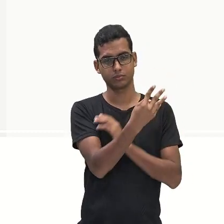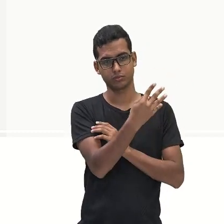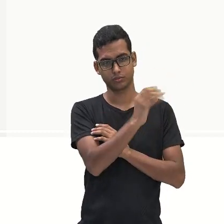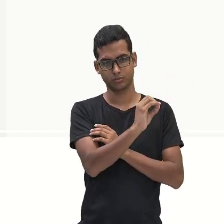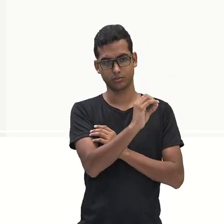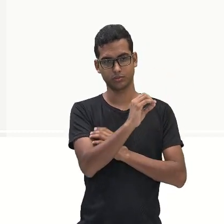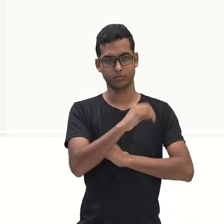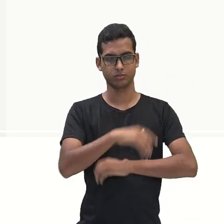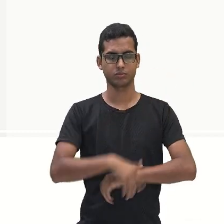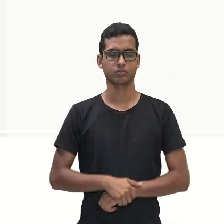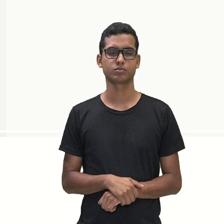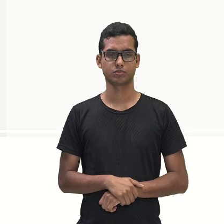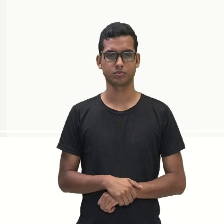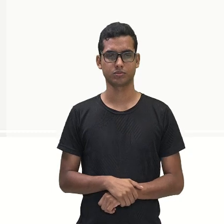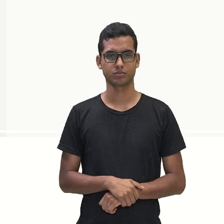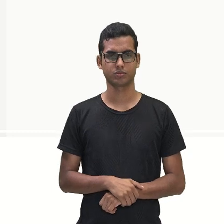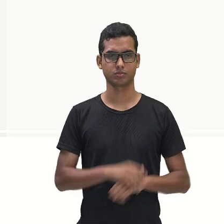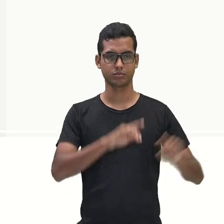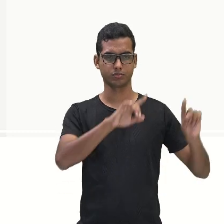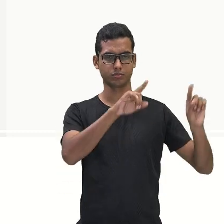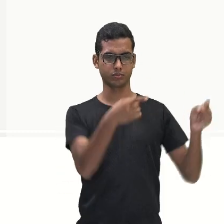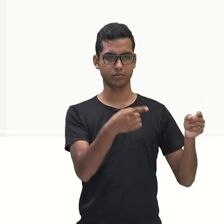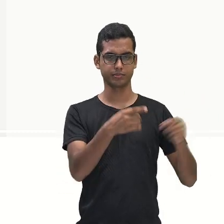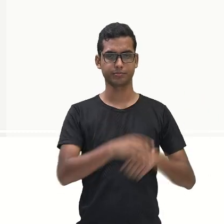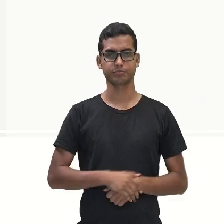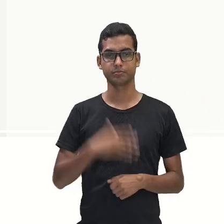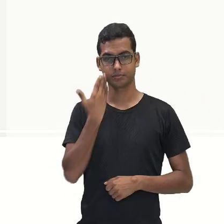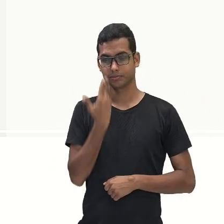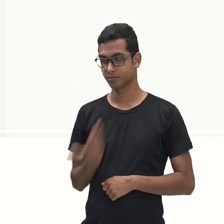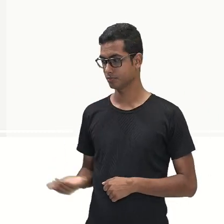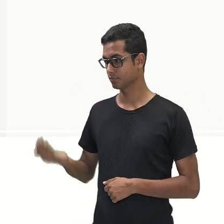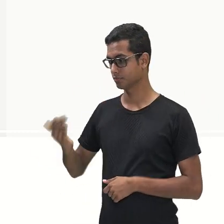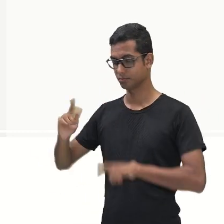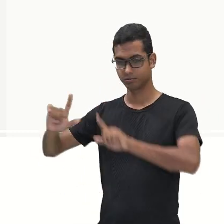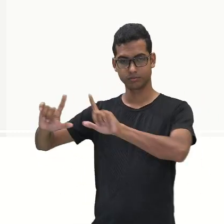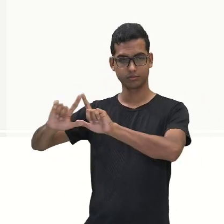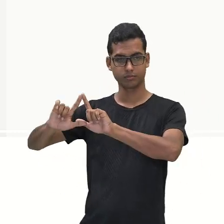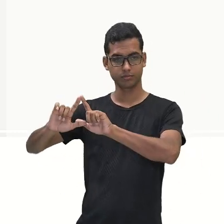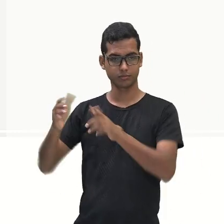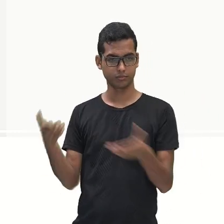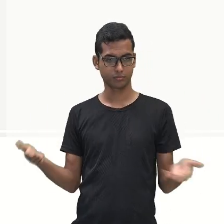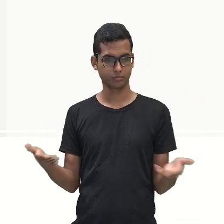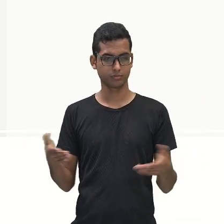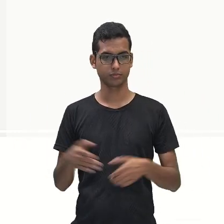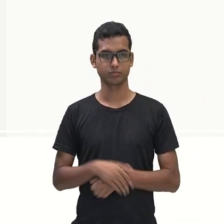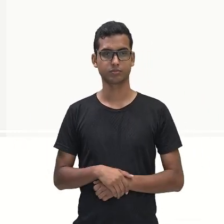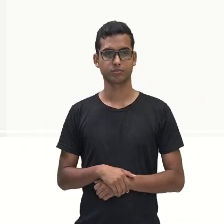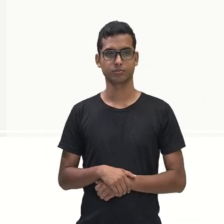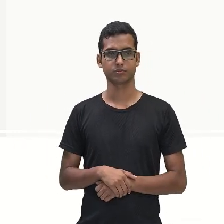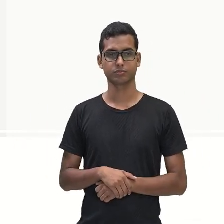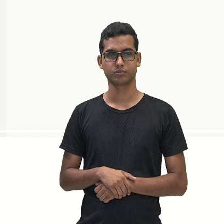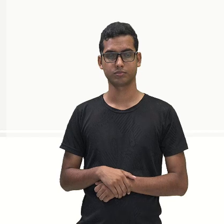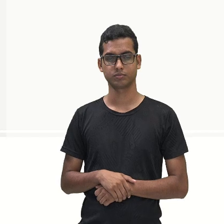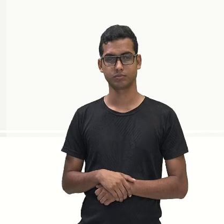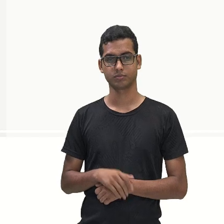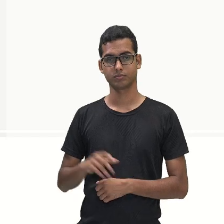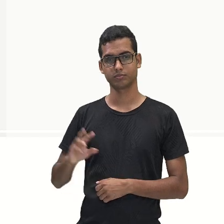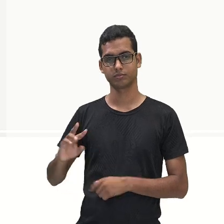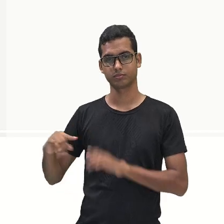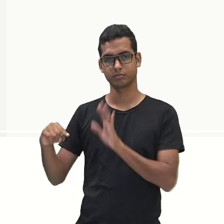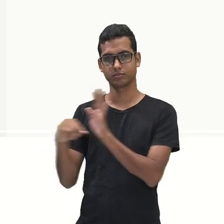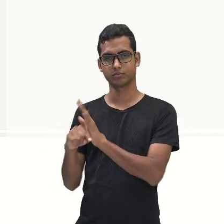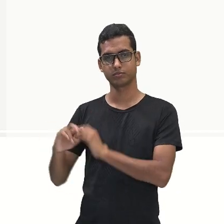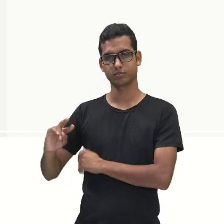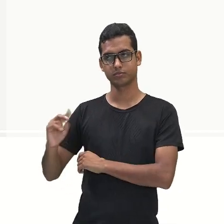Menos 30. Então, olha como é que ficou o nosso delta. O quadrado de 1 negativo vai ser 1,